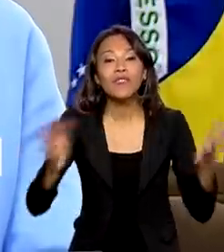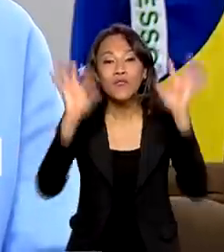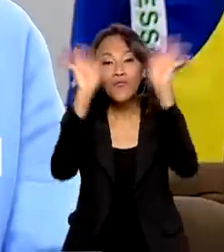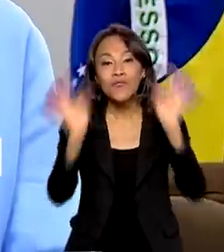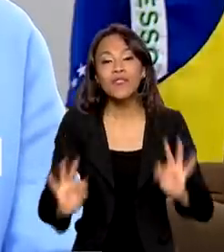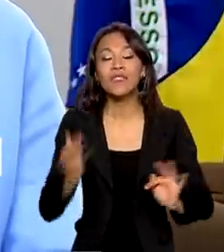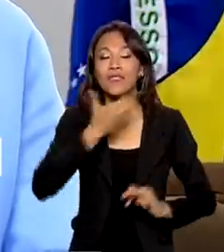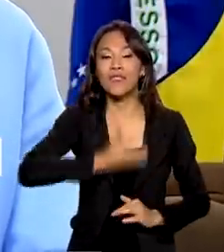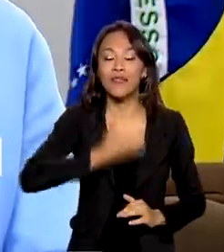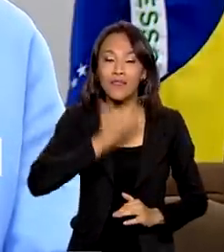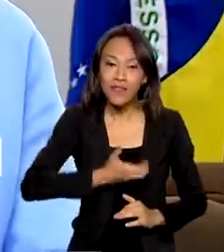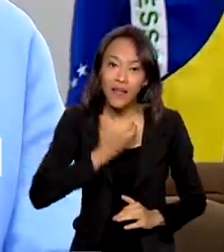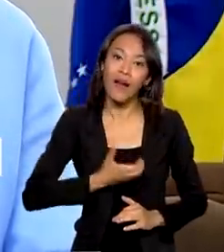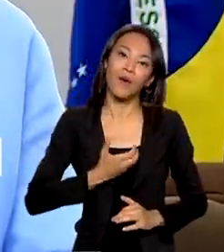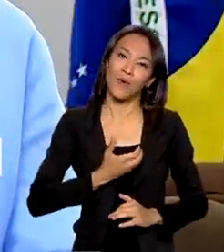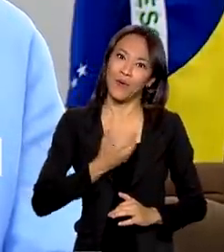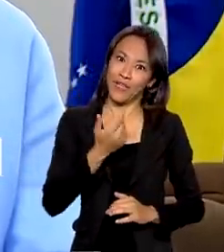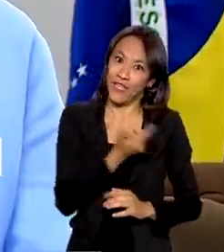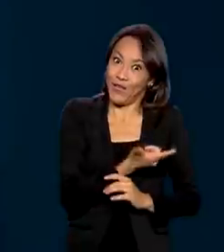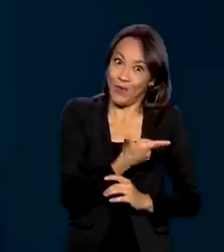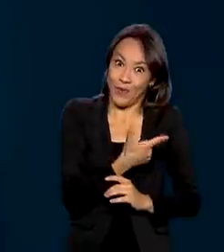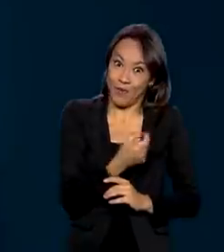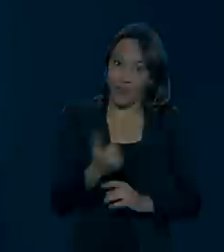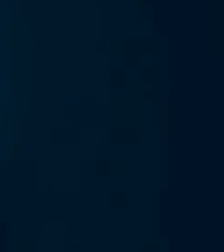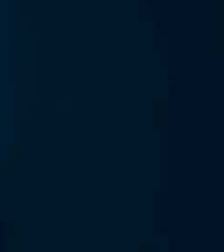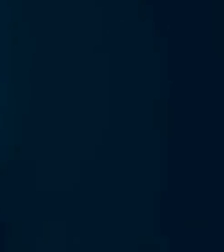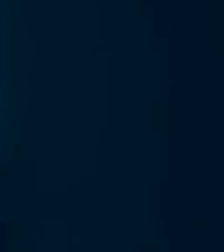um feliz Natal e um grande 2022k